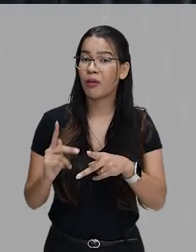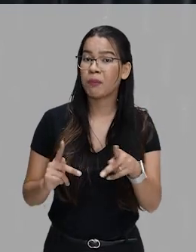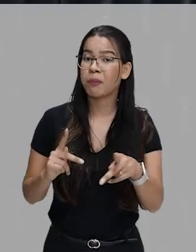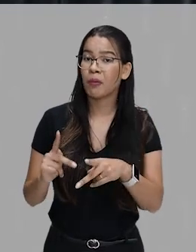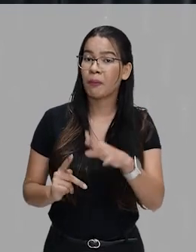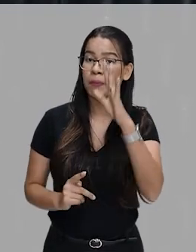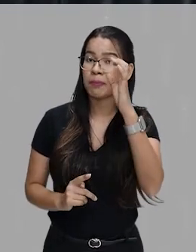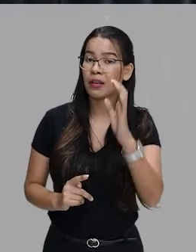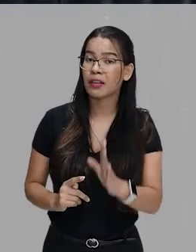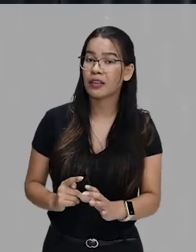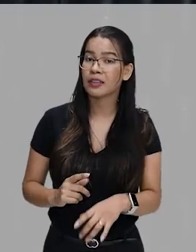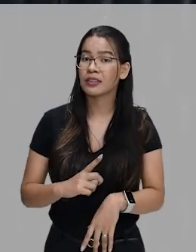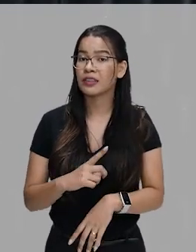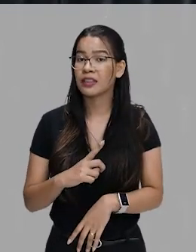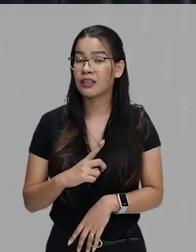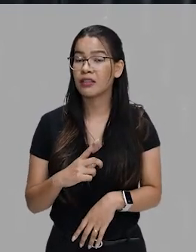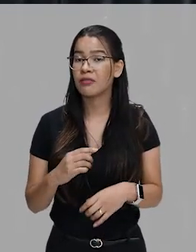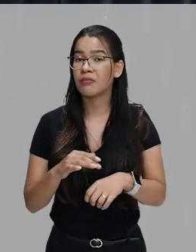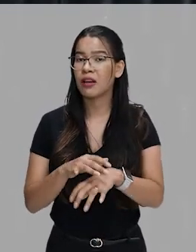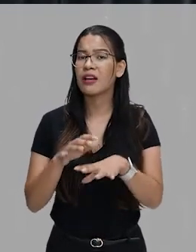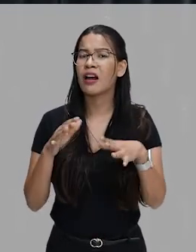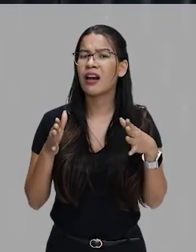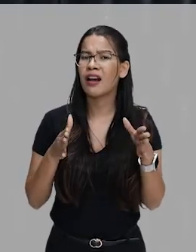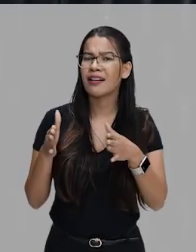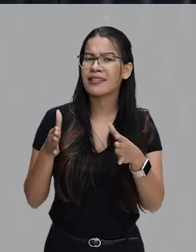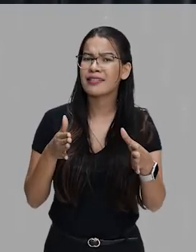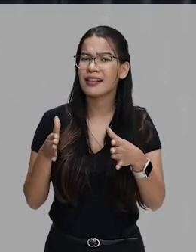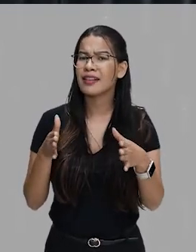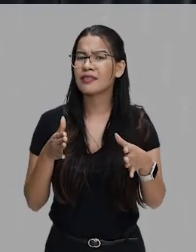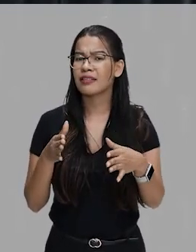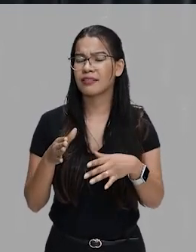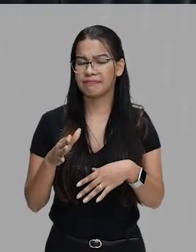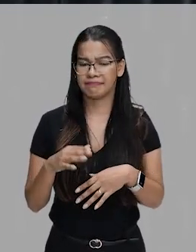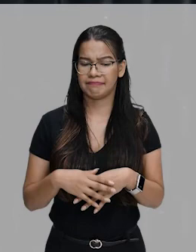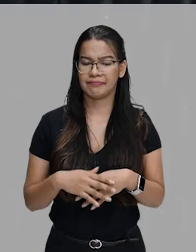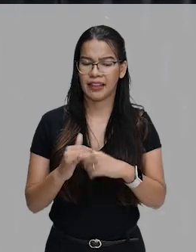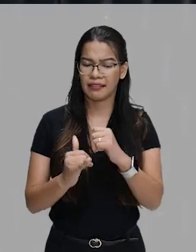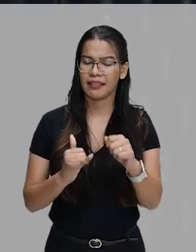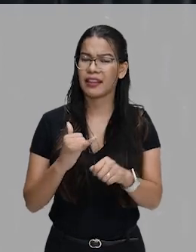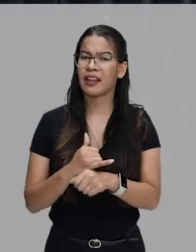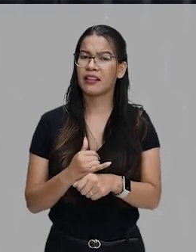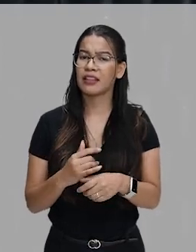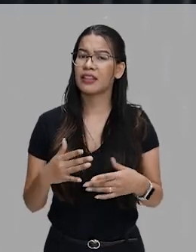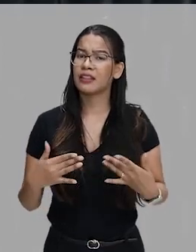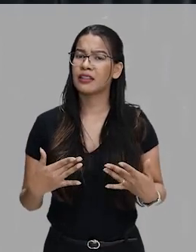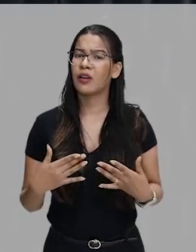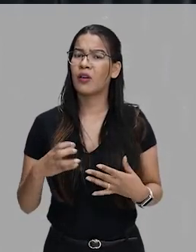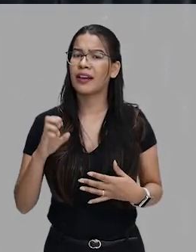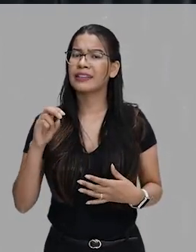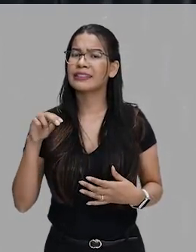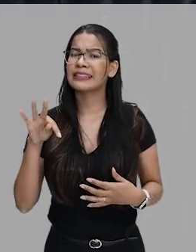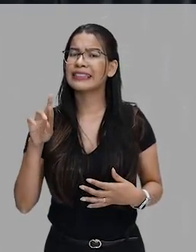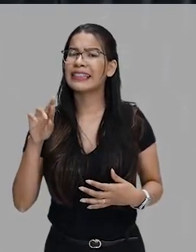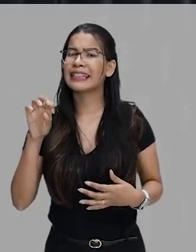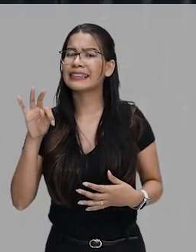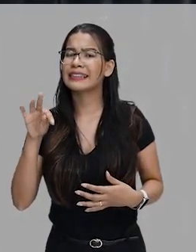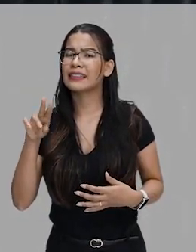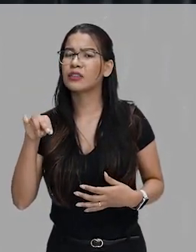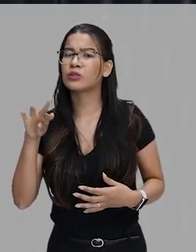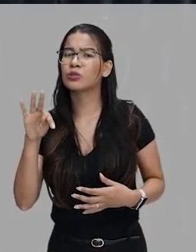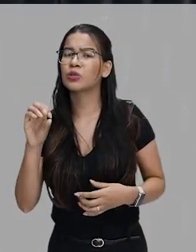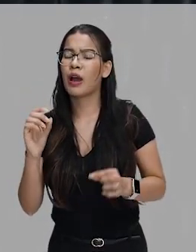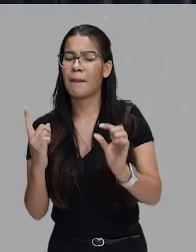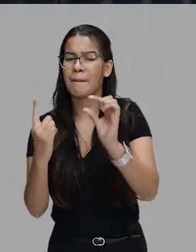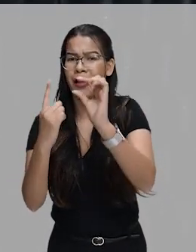população tem acesso à rede. Então, esse entretanto aí, ele reafirma o significado da primeira parte?